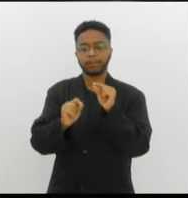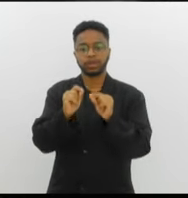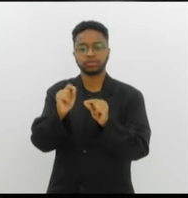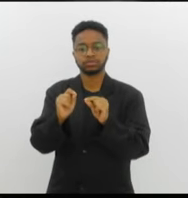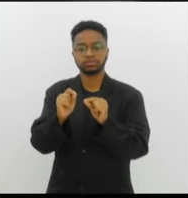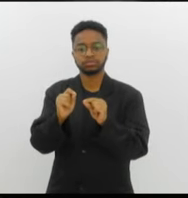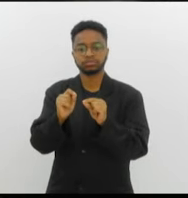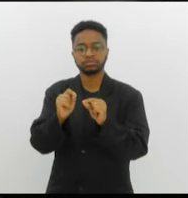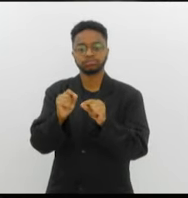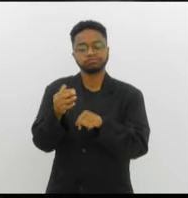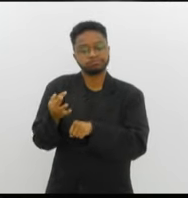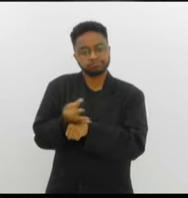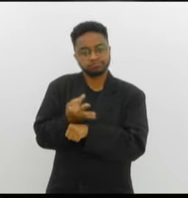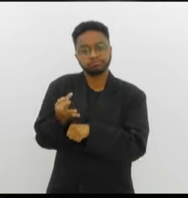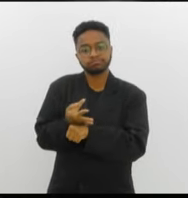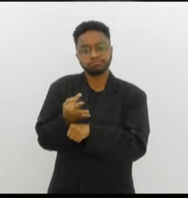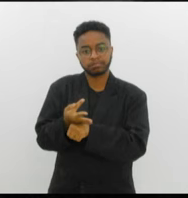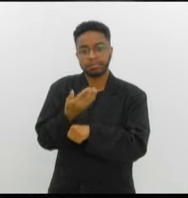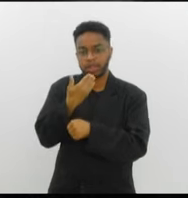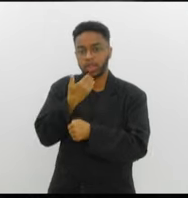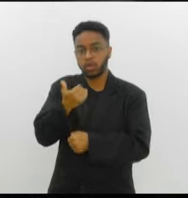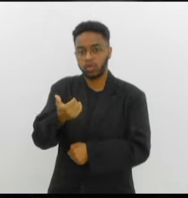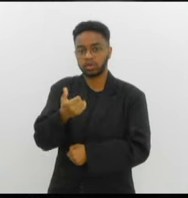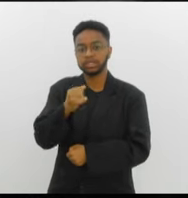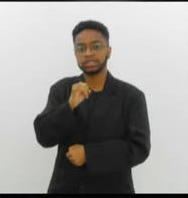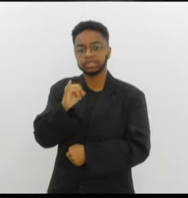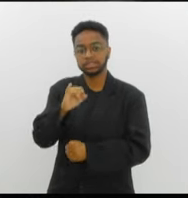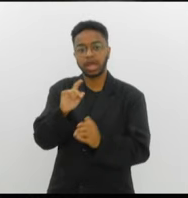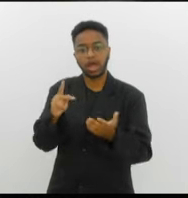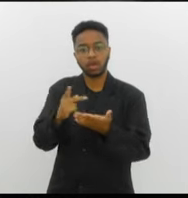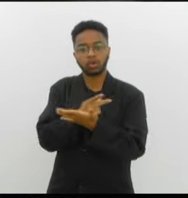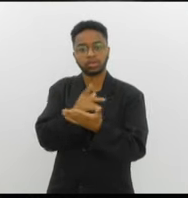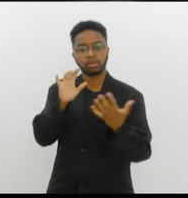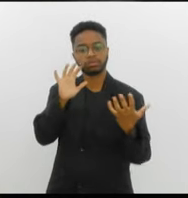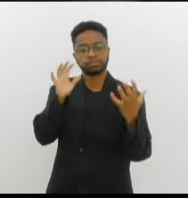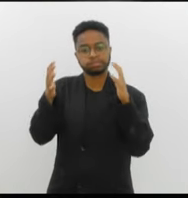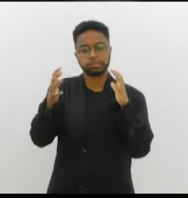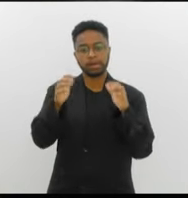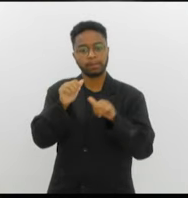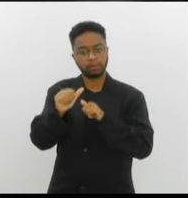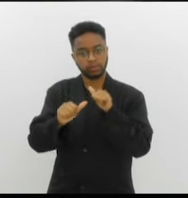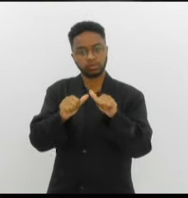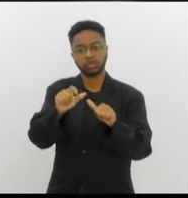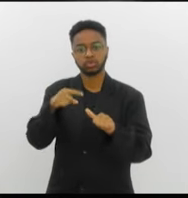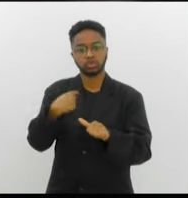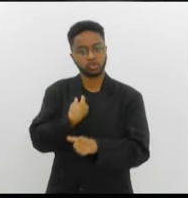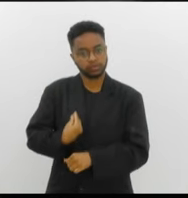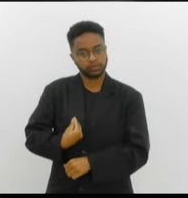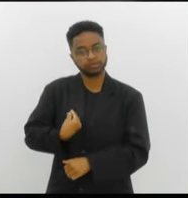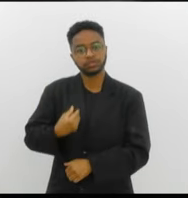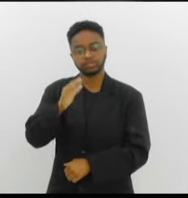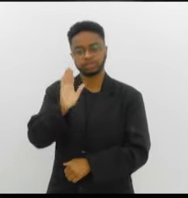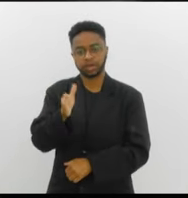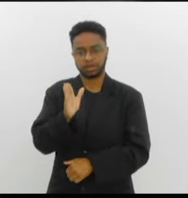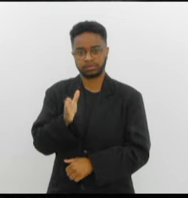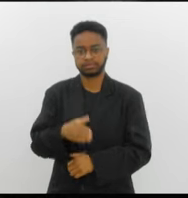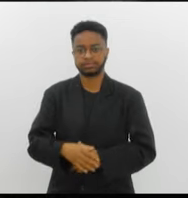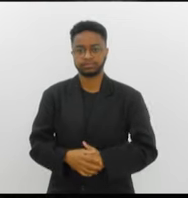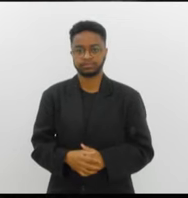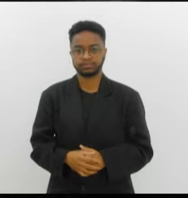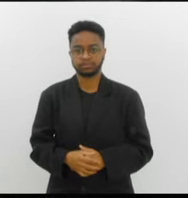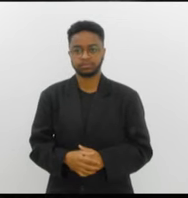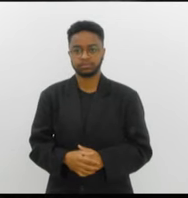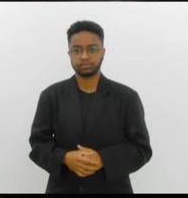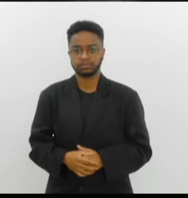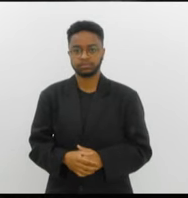de suportar melhor as agruras ambientais que nós já estamos vivendo. Não é